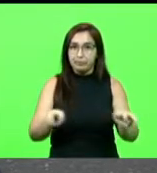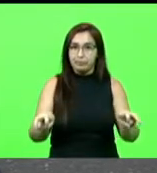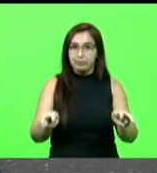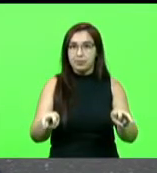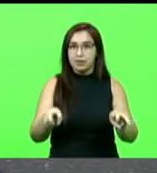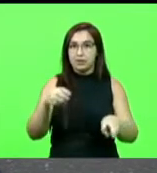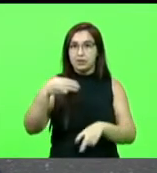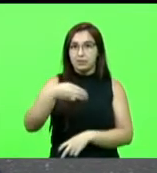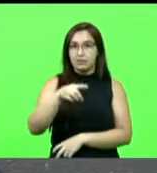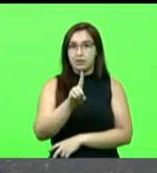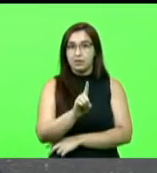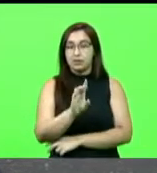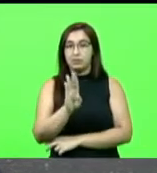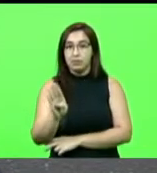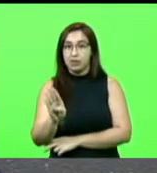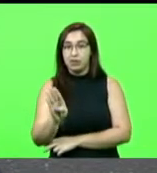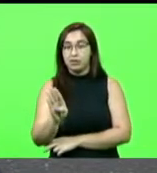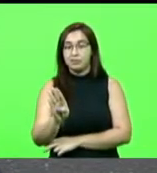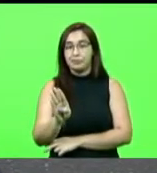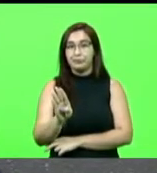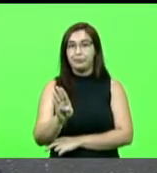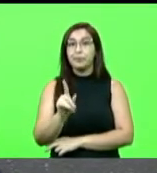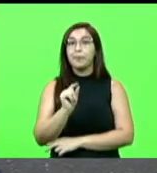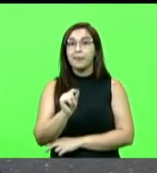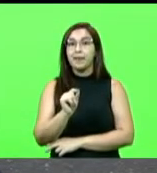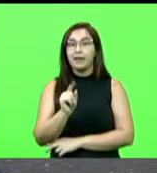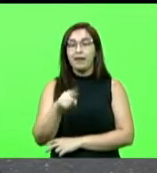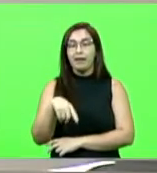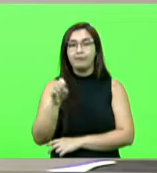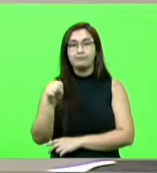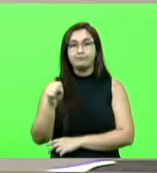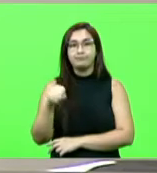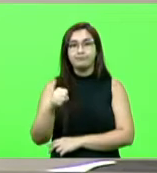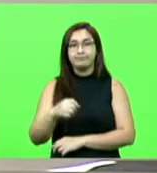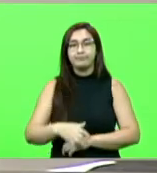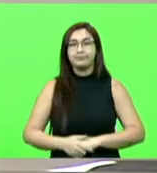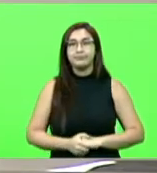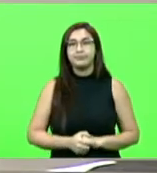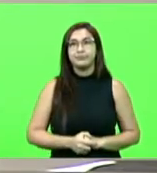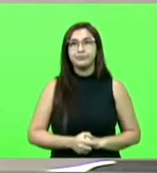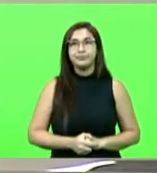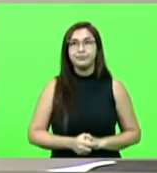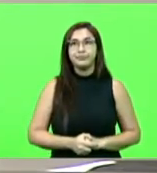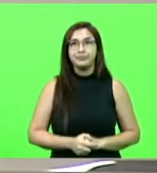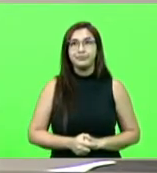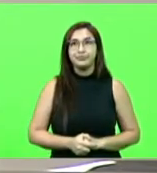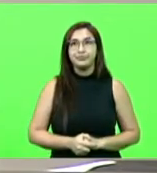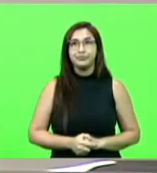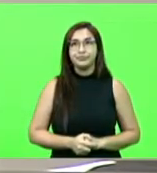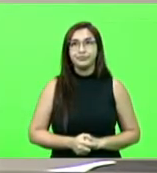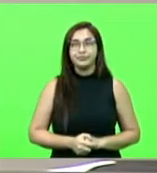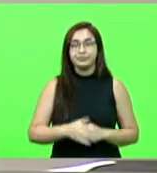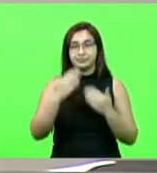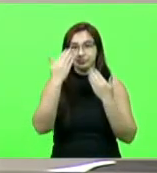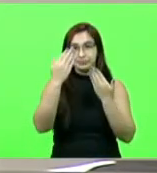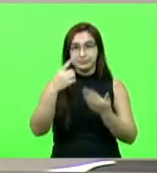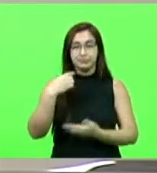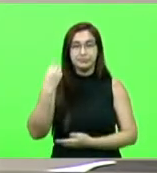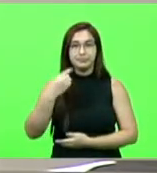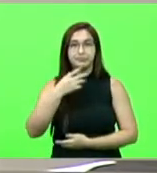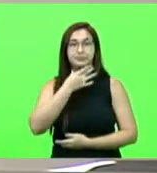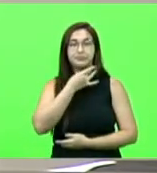MDB nem podia ser diferente. É favorável. Voto sim. Muito bem, obrigado, deputado